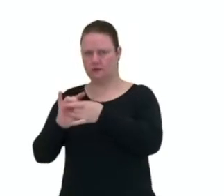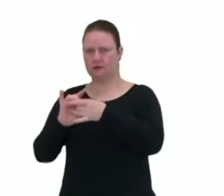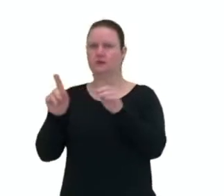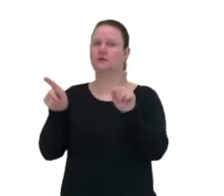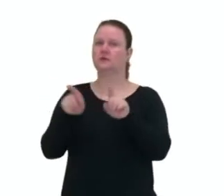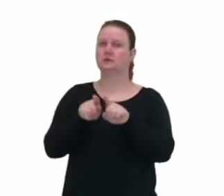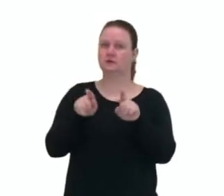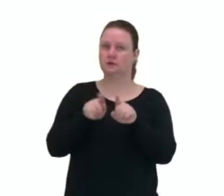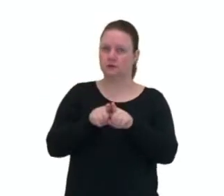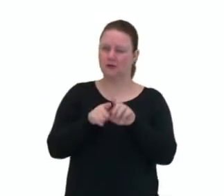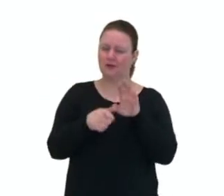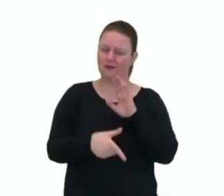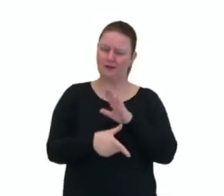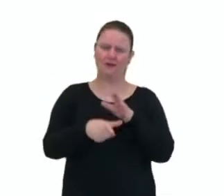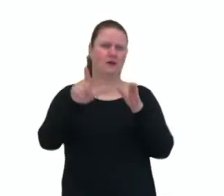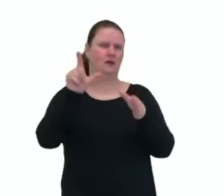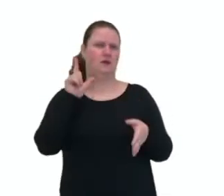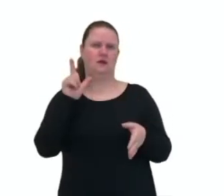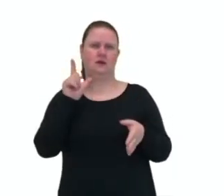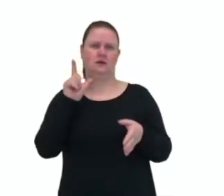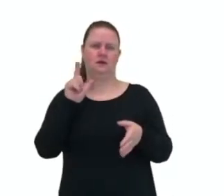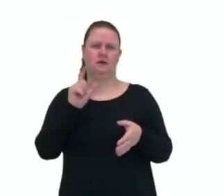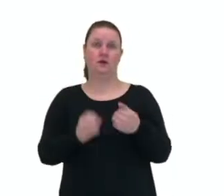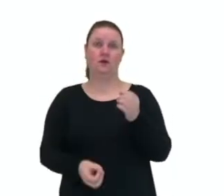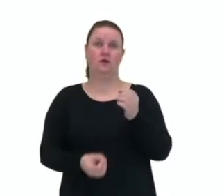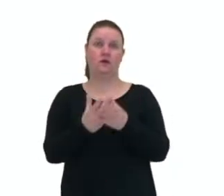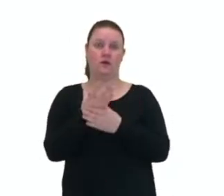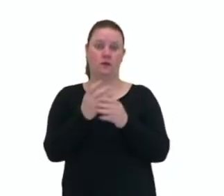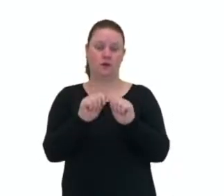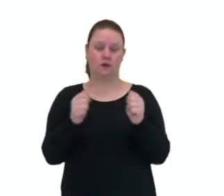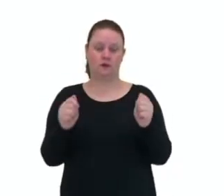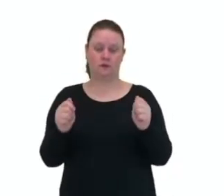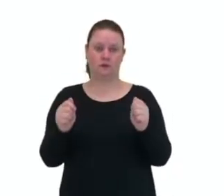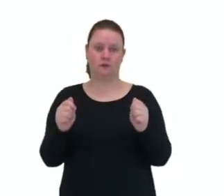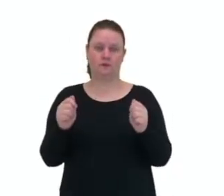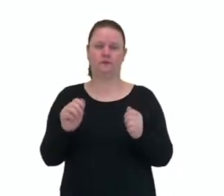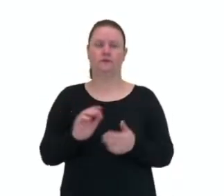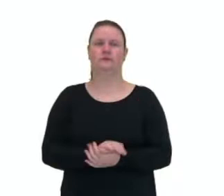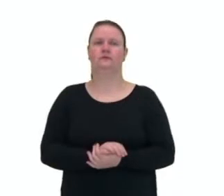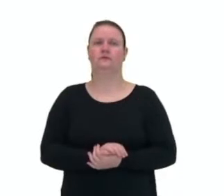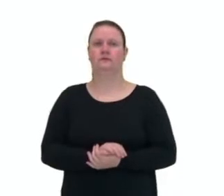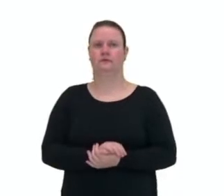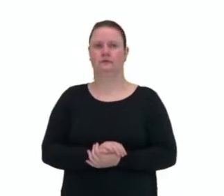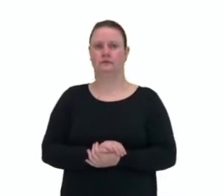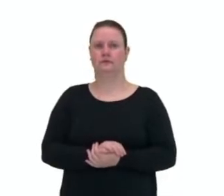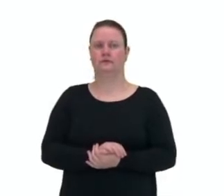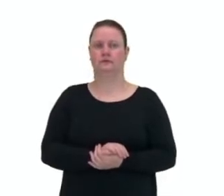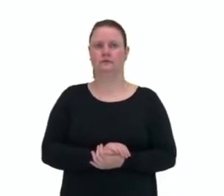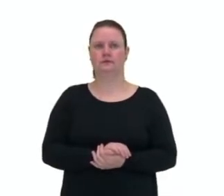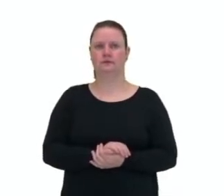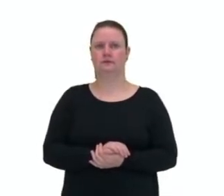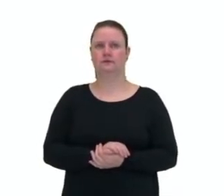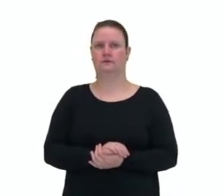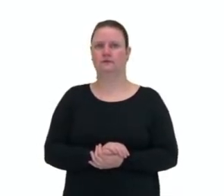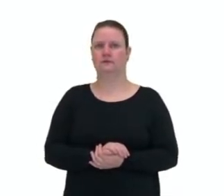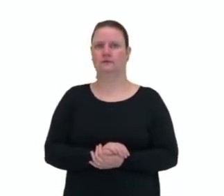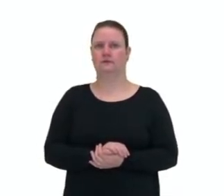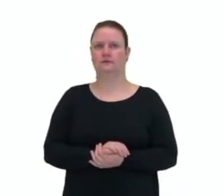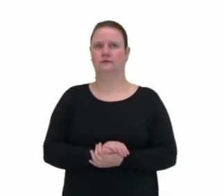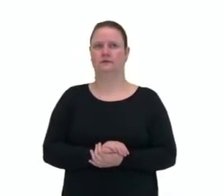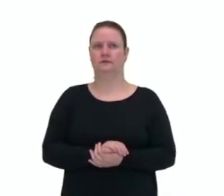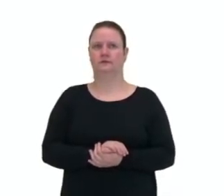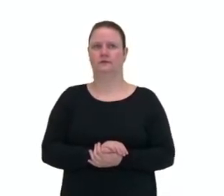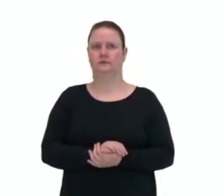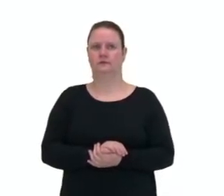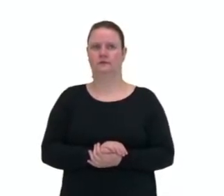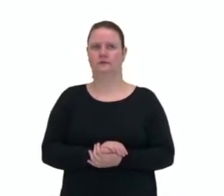Olímpicos, mesmo antes de termos uma federação. Na edição de Paris, em 1900, houve uma competição da modalidade